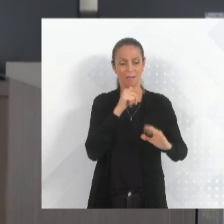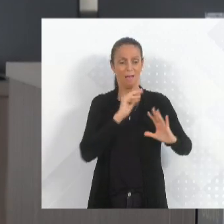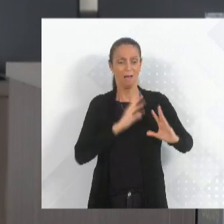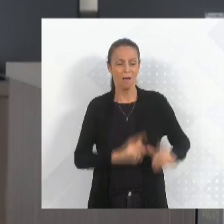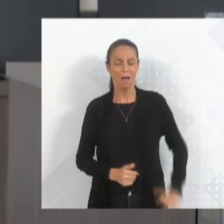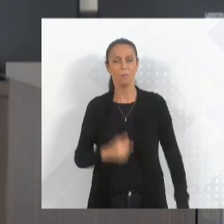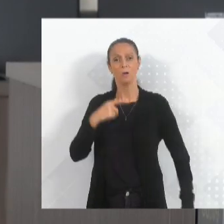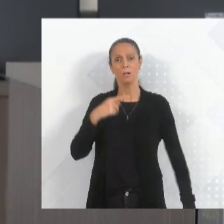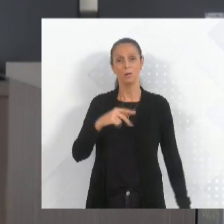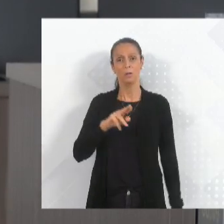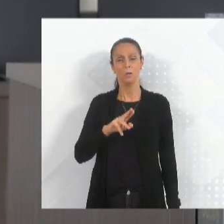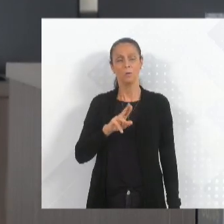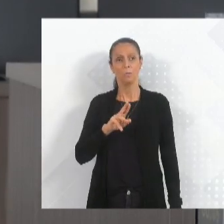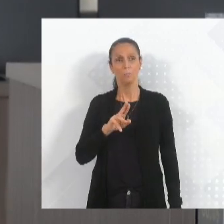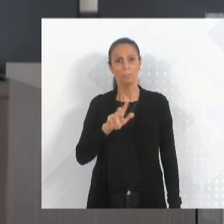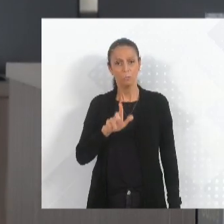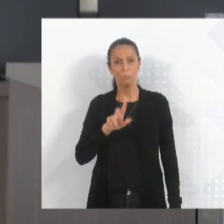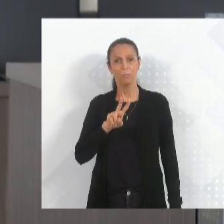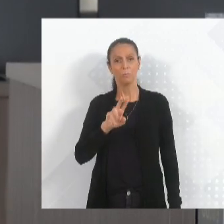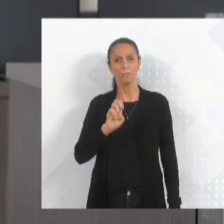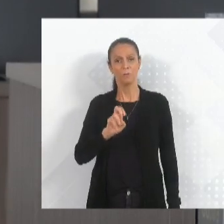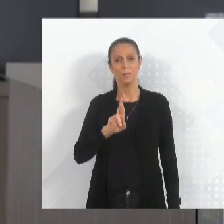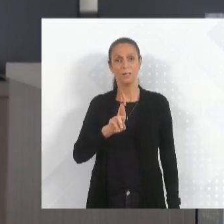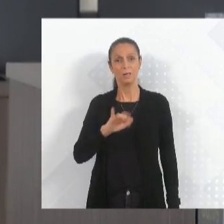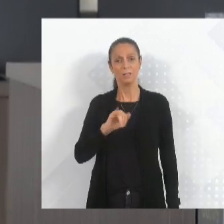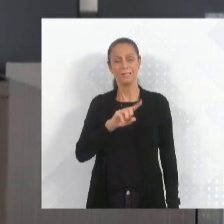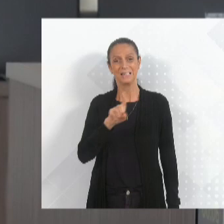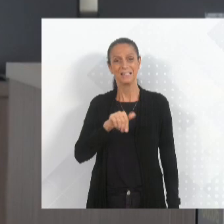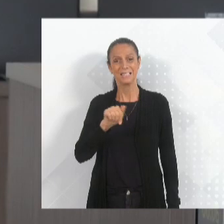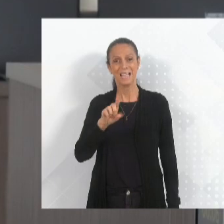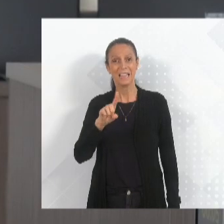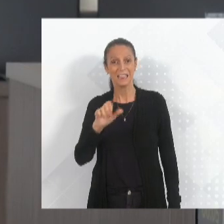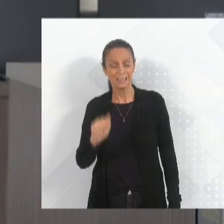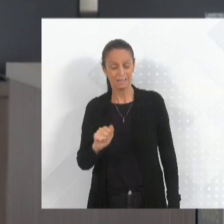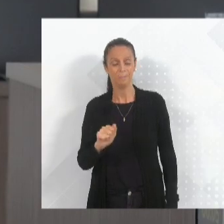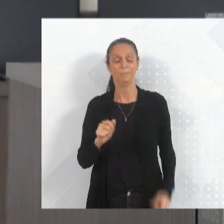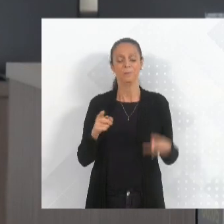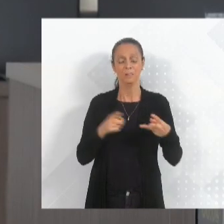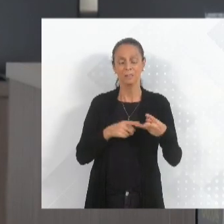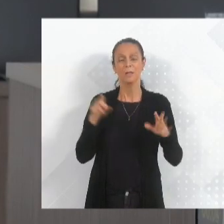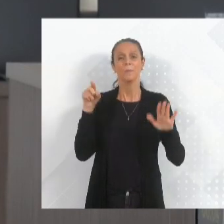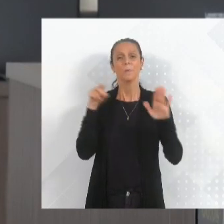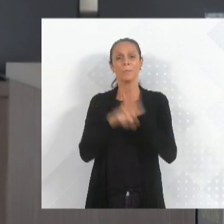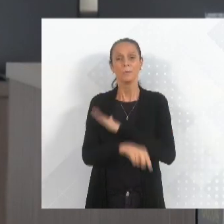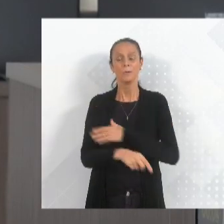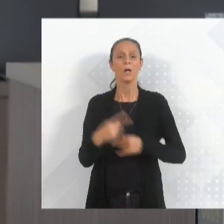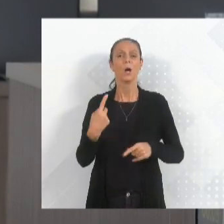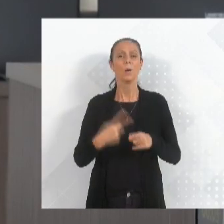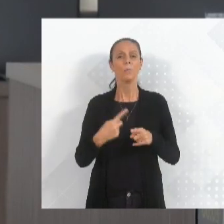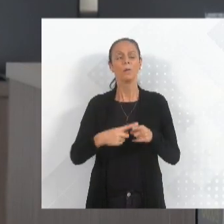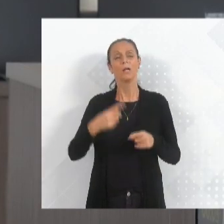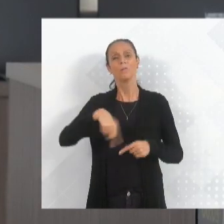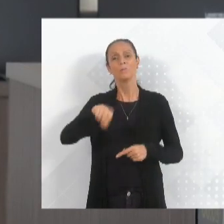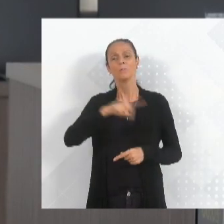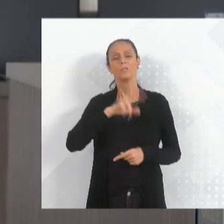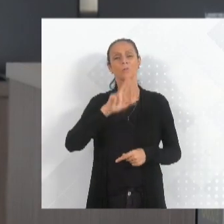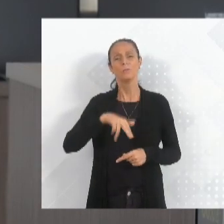risco? E também, por fim, por que nunca foi discutida a possibilidade de fazer a concessão do sistema de água da